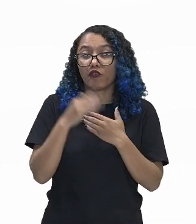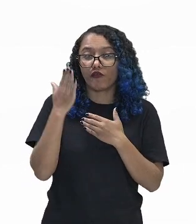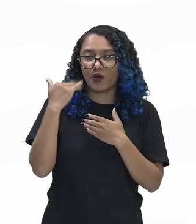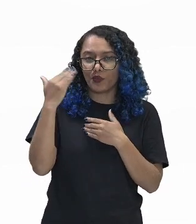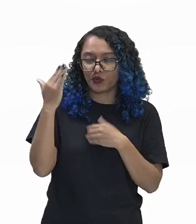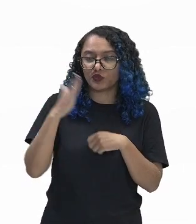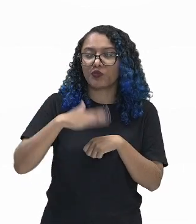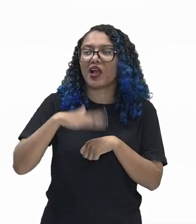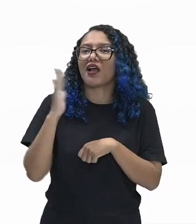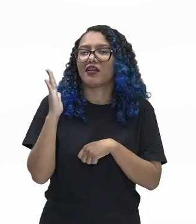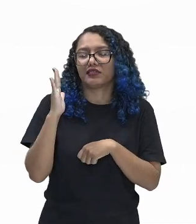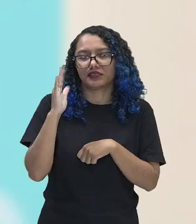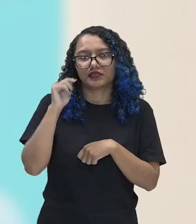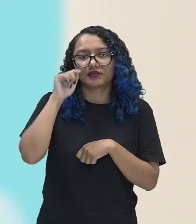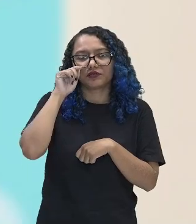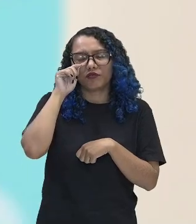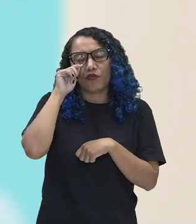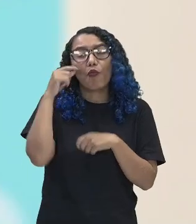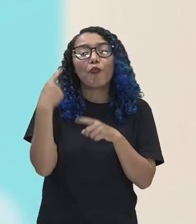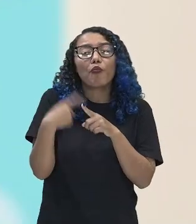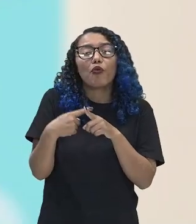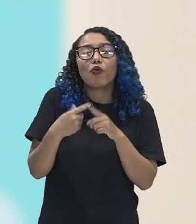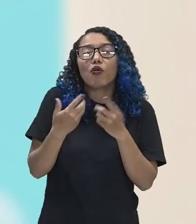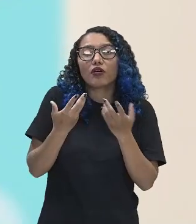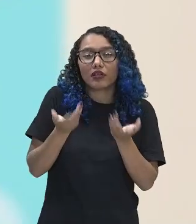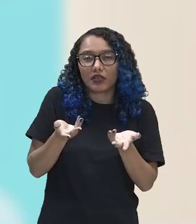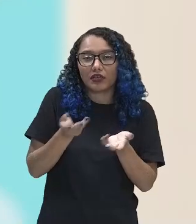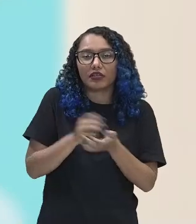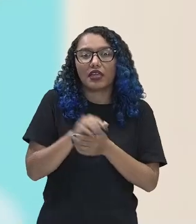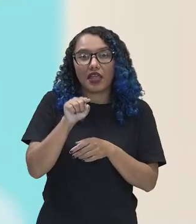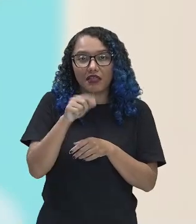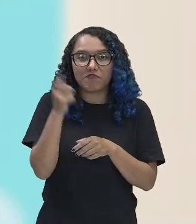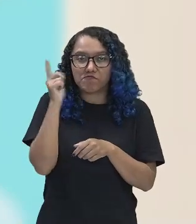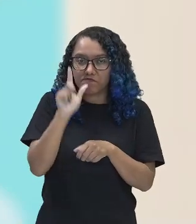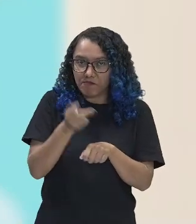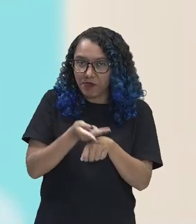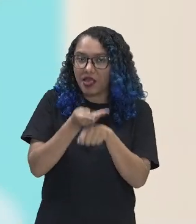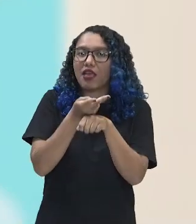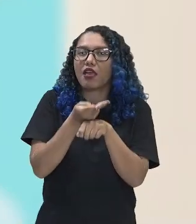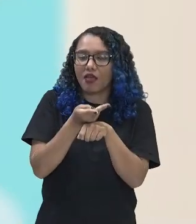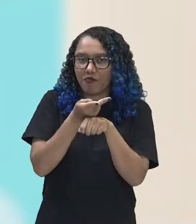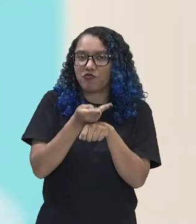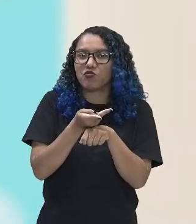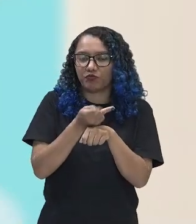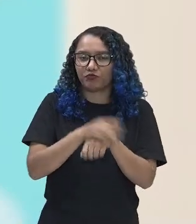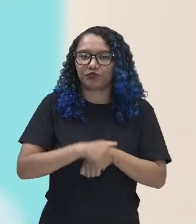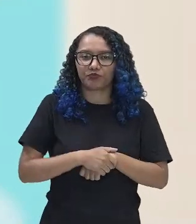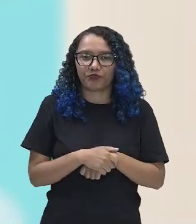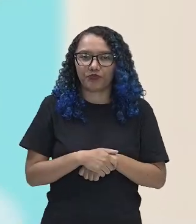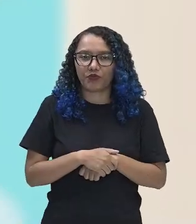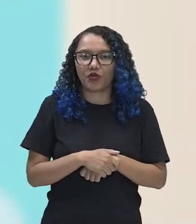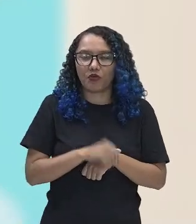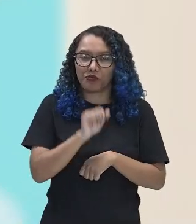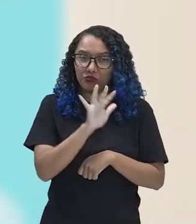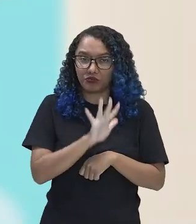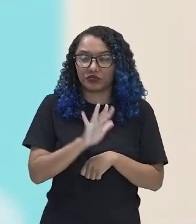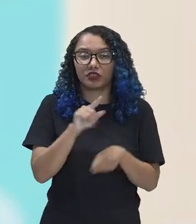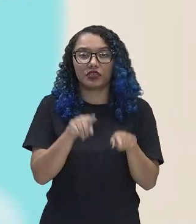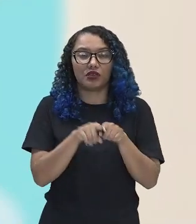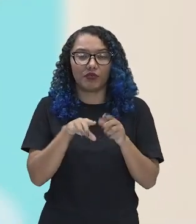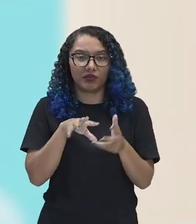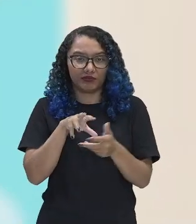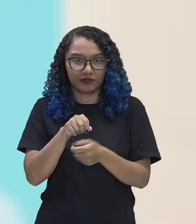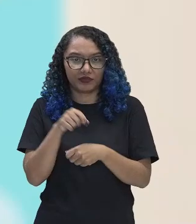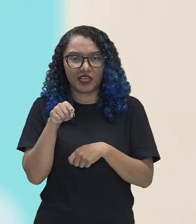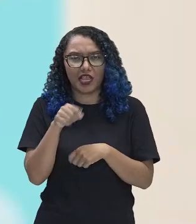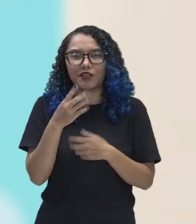citar hoje, justamente porque ele teve prêmios, tanto nacionais quanto internacionais. Ele é um autor